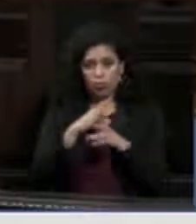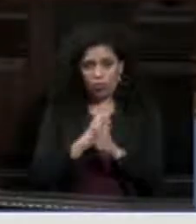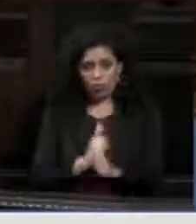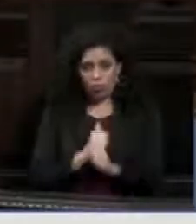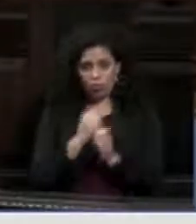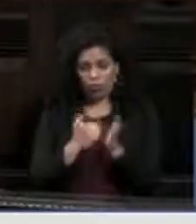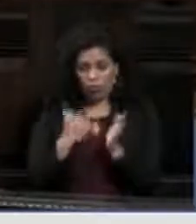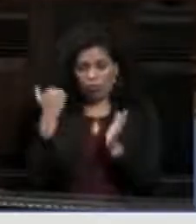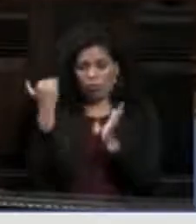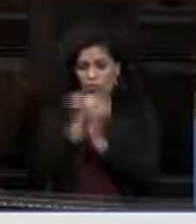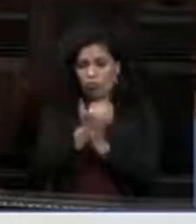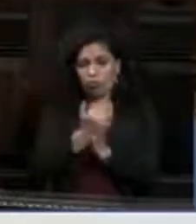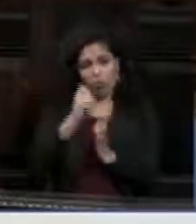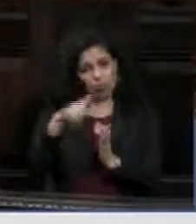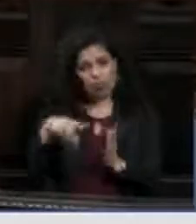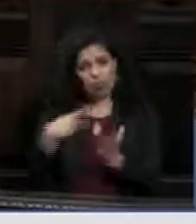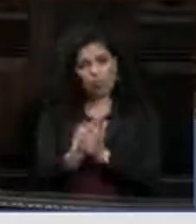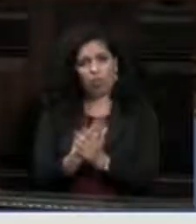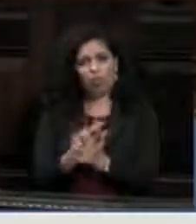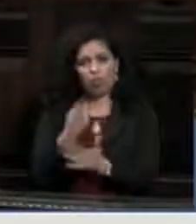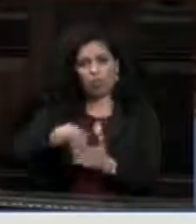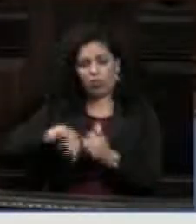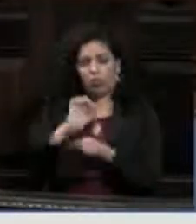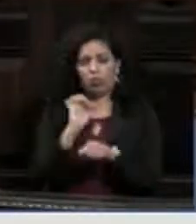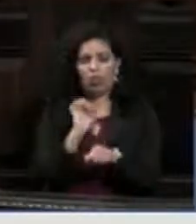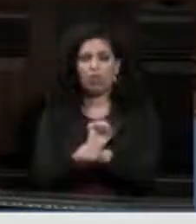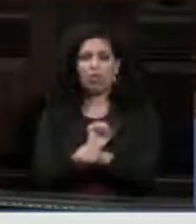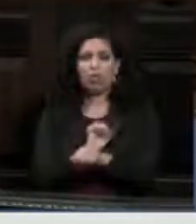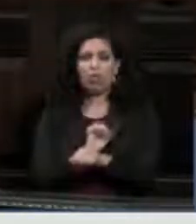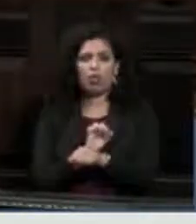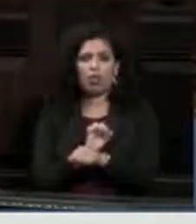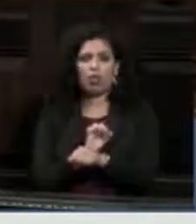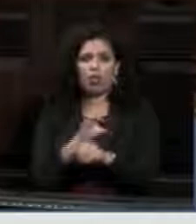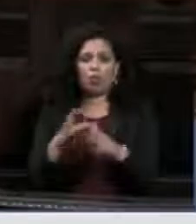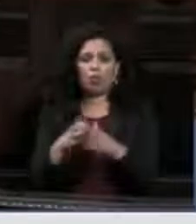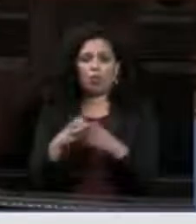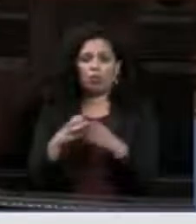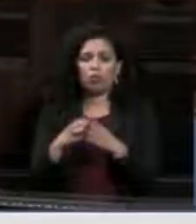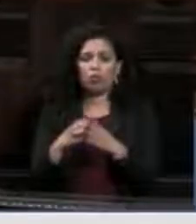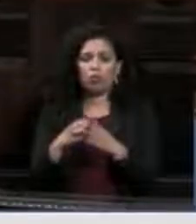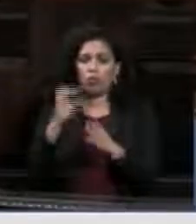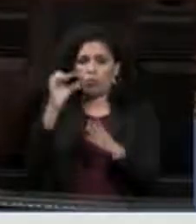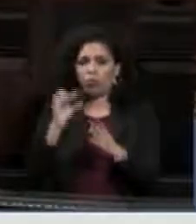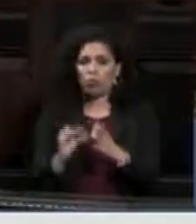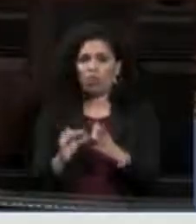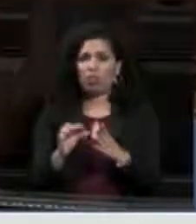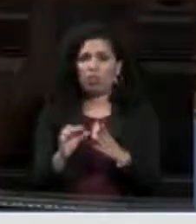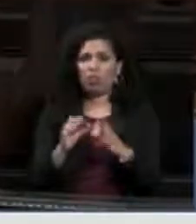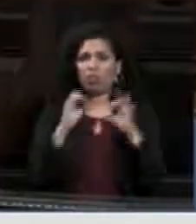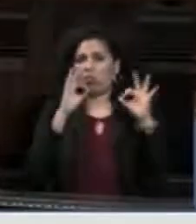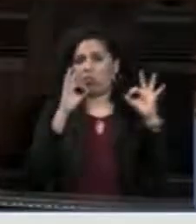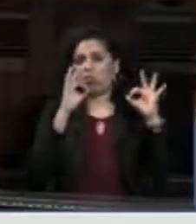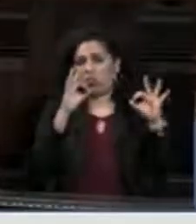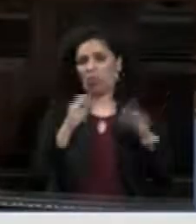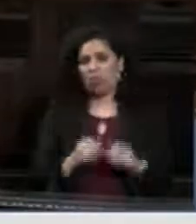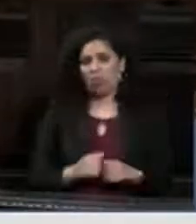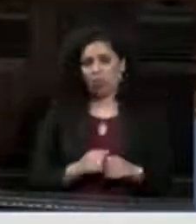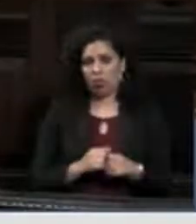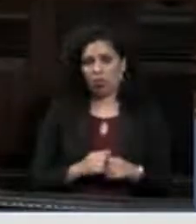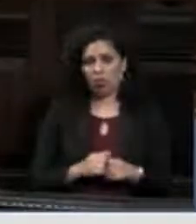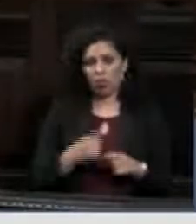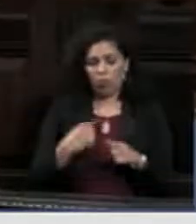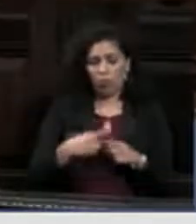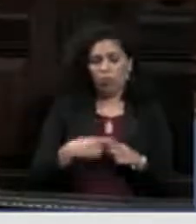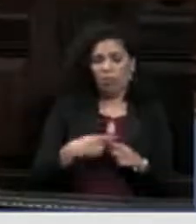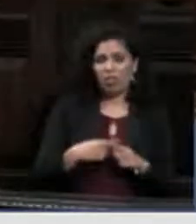Rio de Janeiro. Temos que combater os privilégios de uma minoria econômica que, através de farras